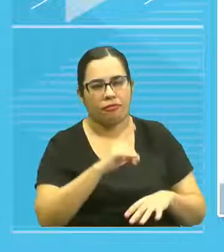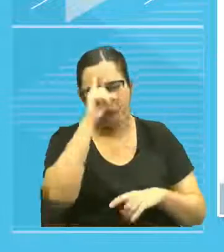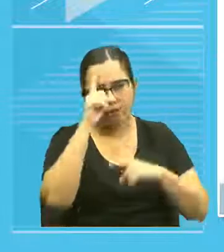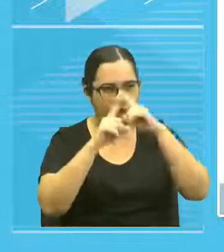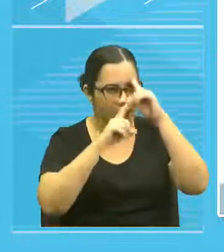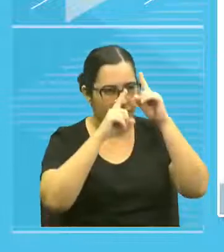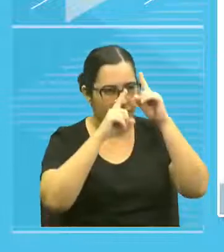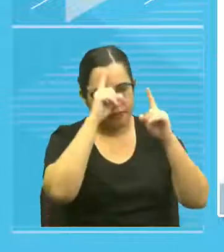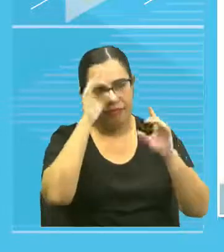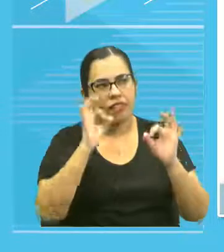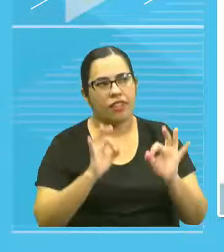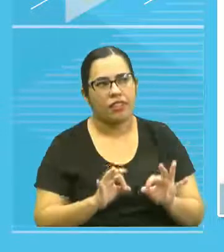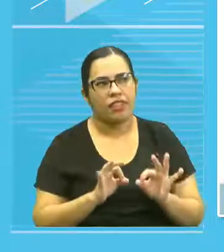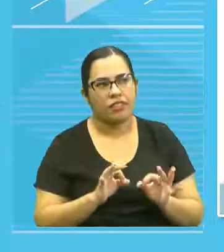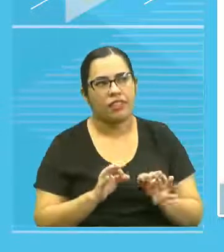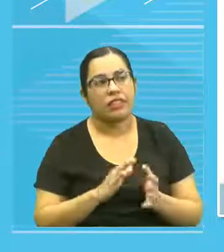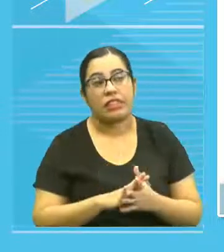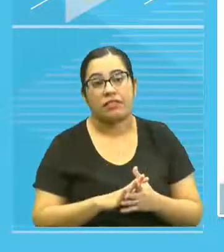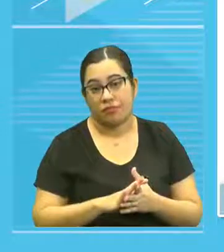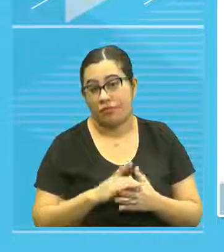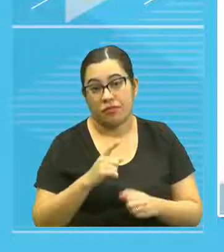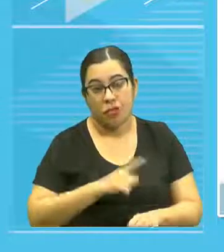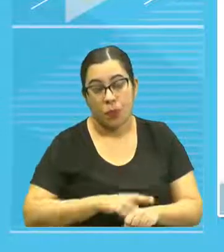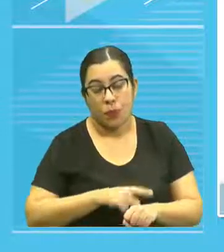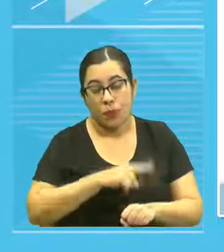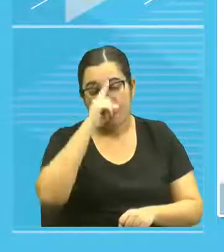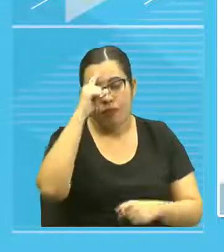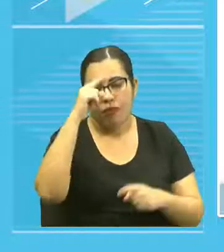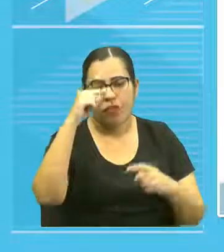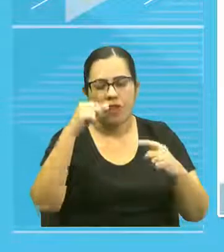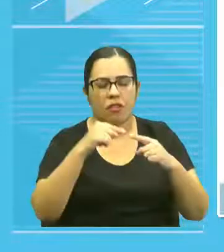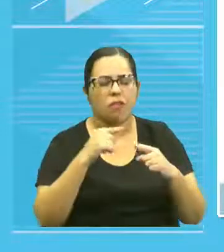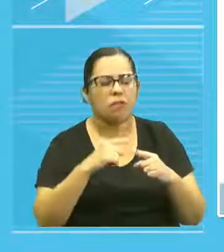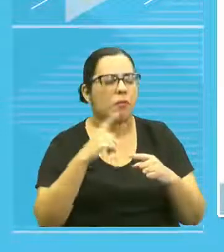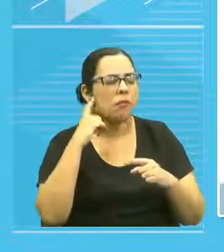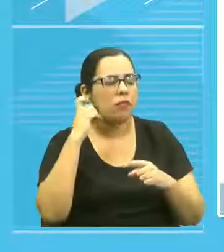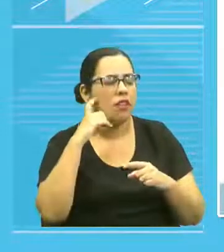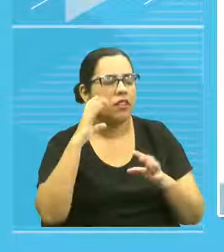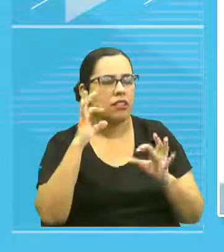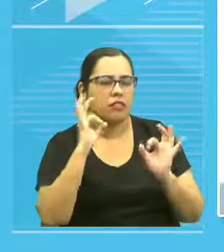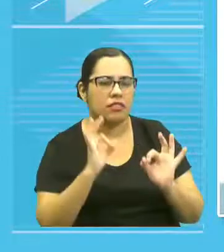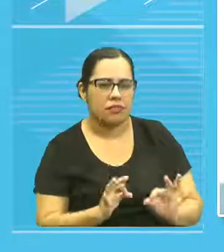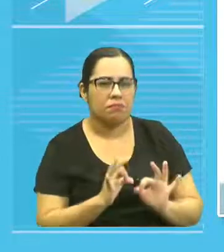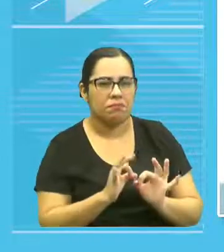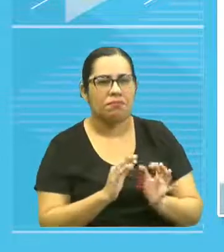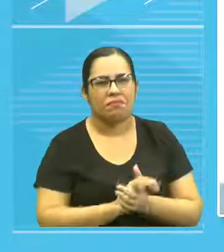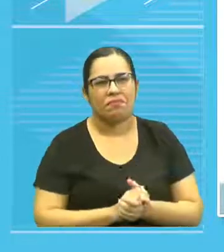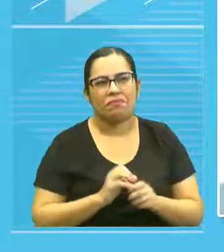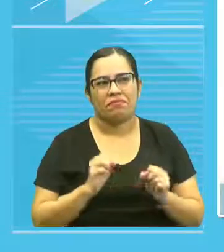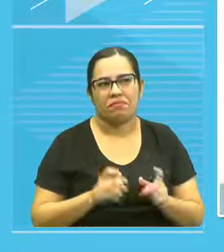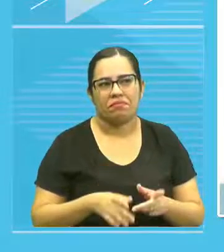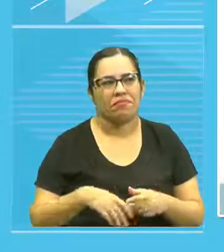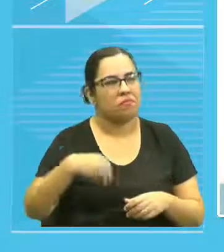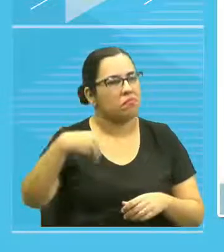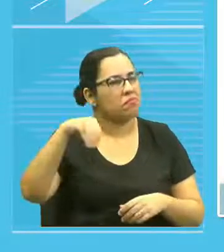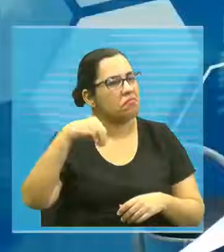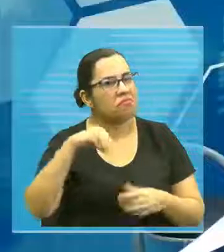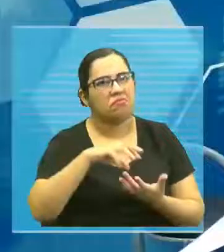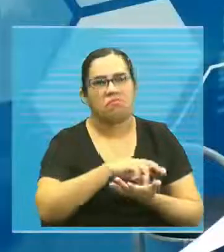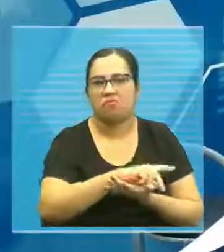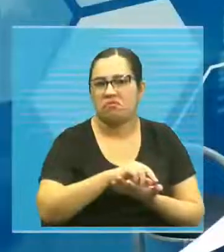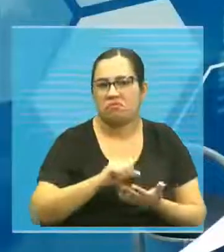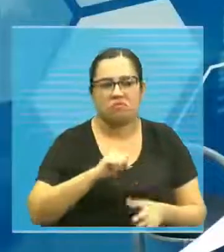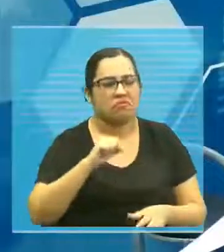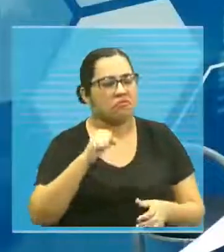palavra bem especial por quê que é especial porque eu te queria na hora para representar um som específica de ensino de tudo quanto